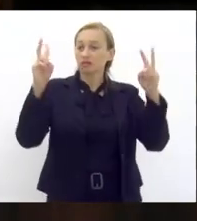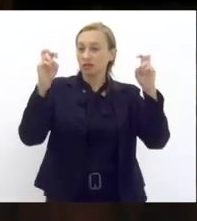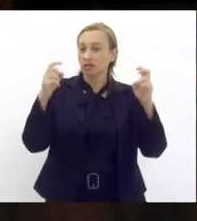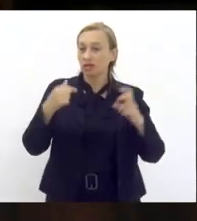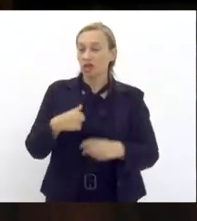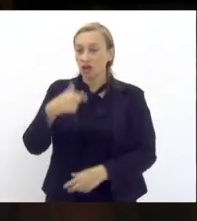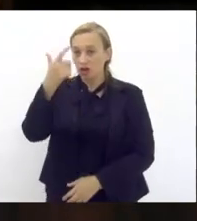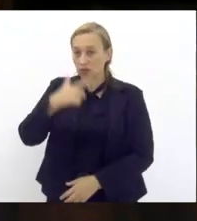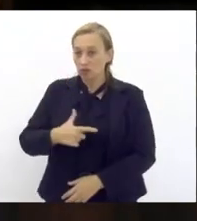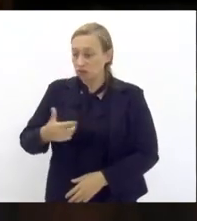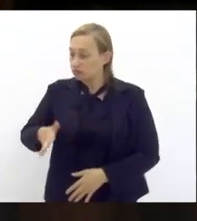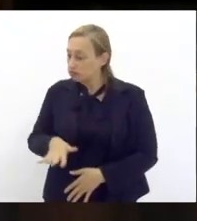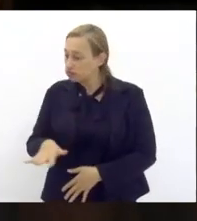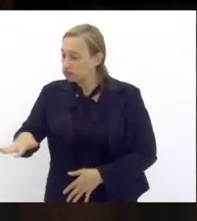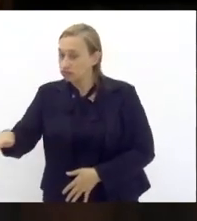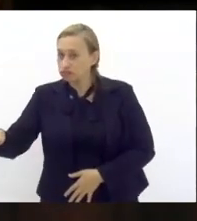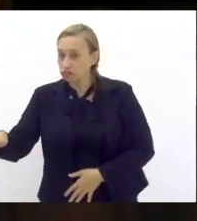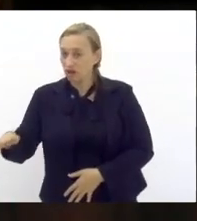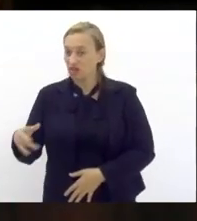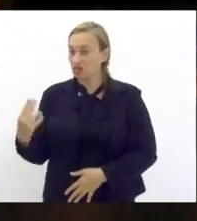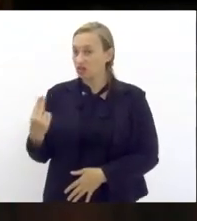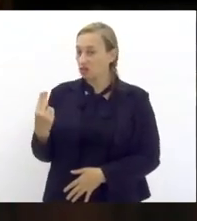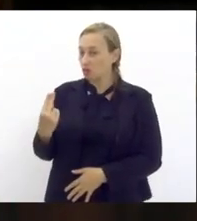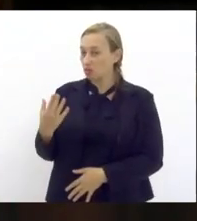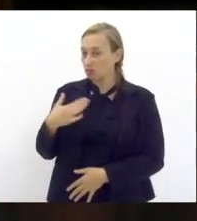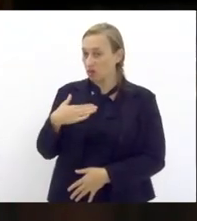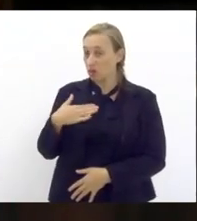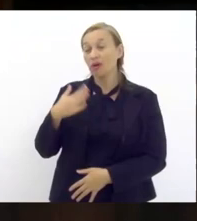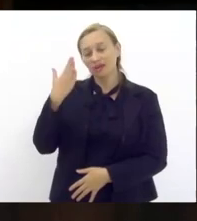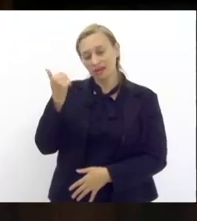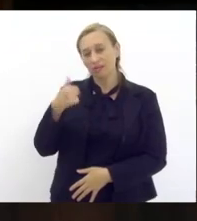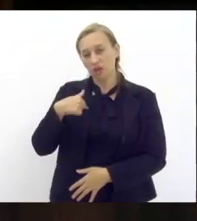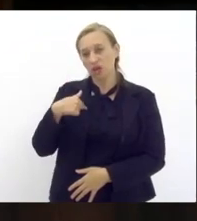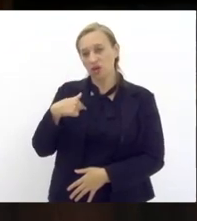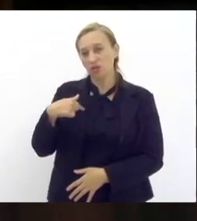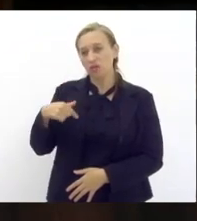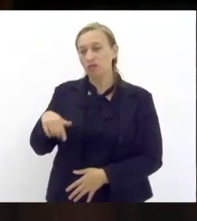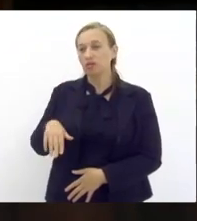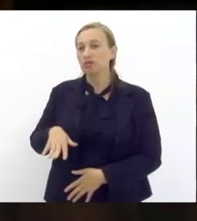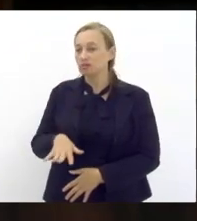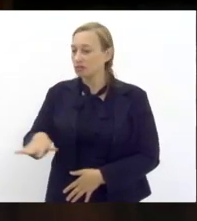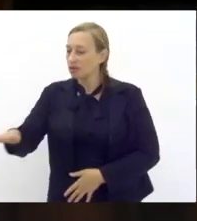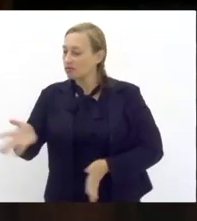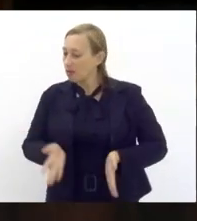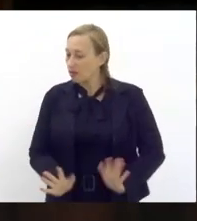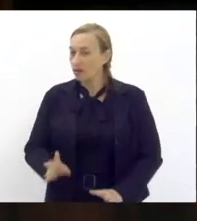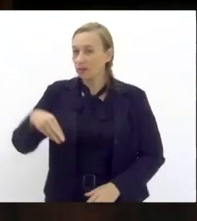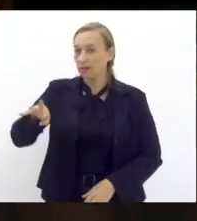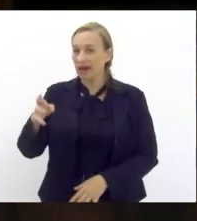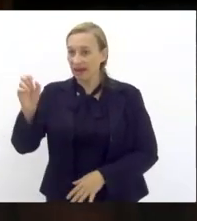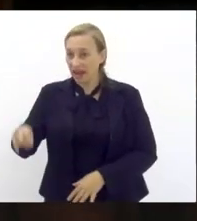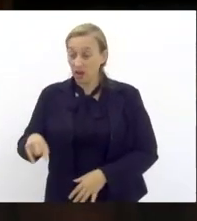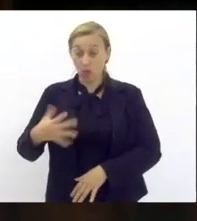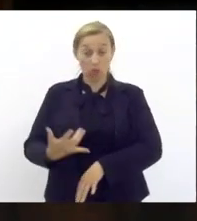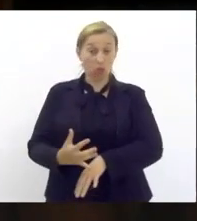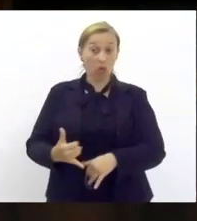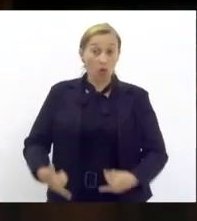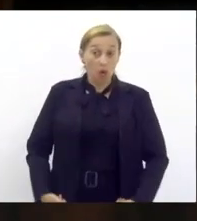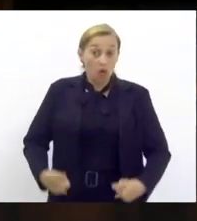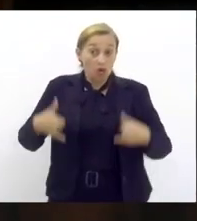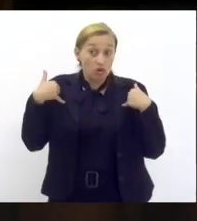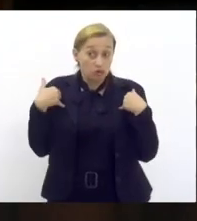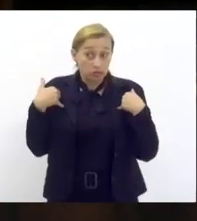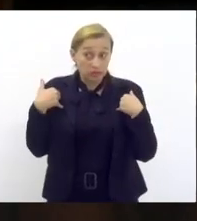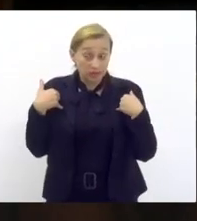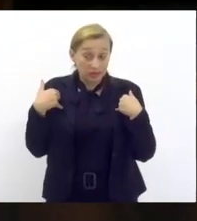ser cria da Maré, ele não falou meu nome, mas todo mundo sabe aqui que eu sou cria da Maré com muito orgulho,